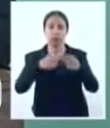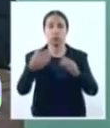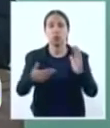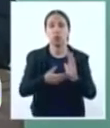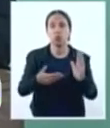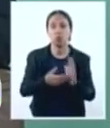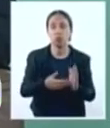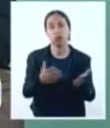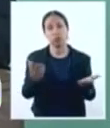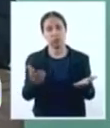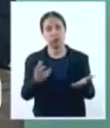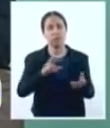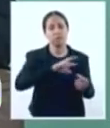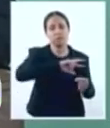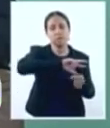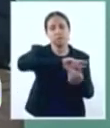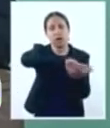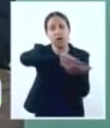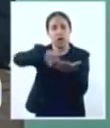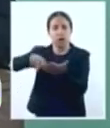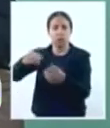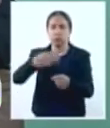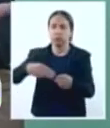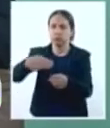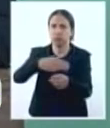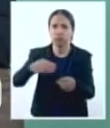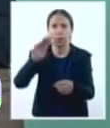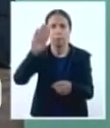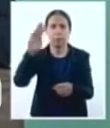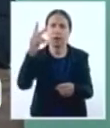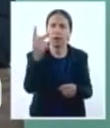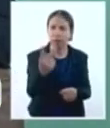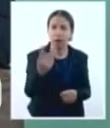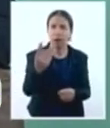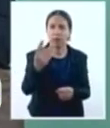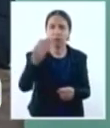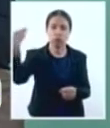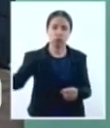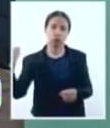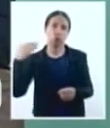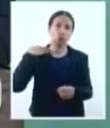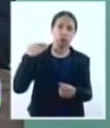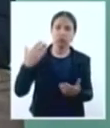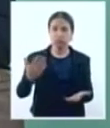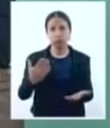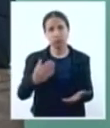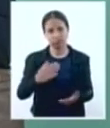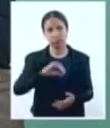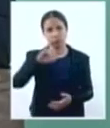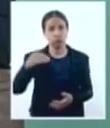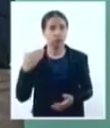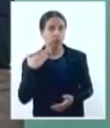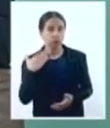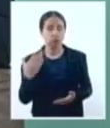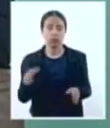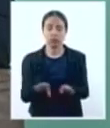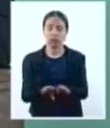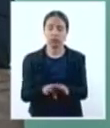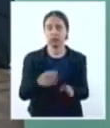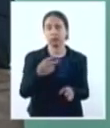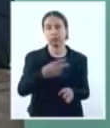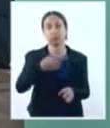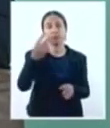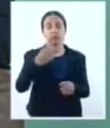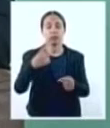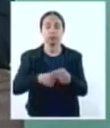em Minas, BH, Contagem, Juiz de Fora. Né? Veja que nessa listinha aqui eu já passei, Uberlândia é a segunda cidade do estado, né?